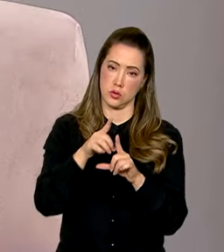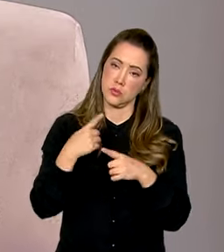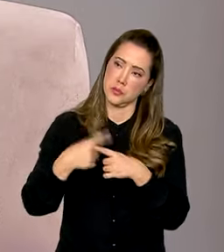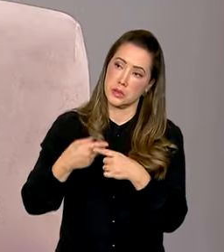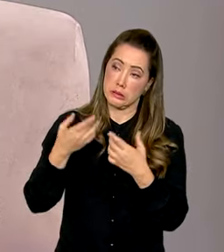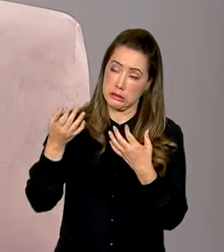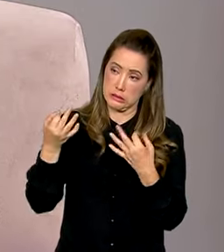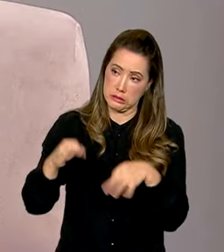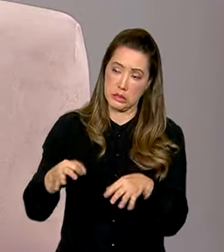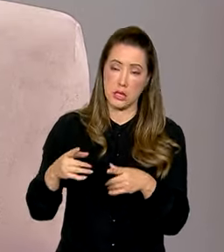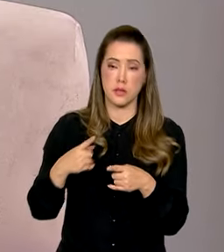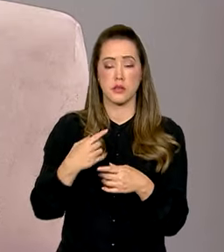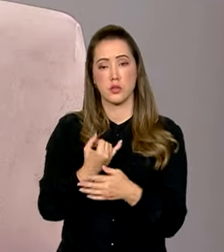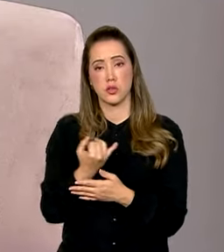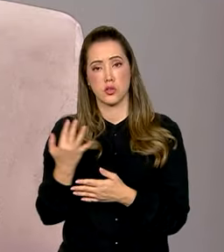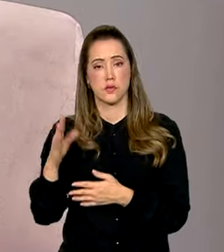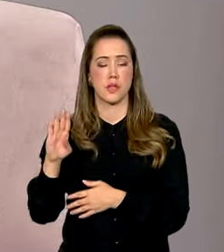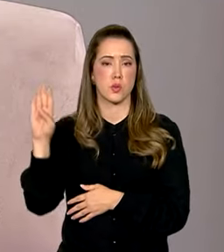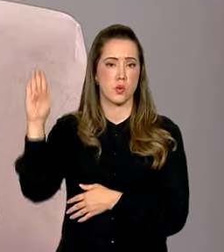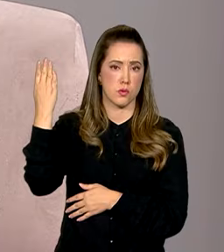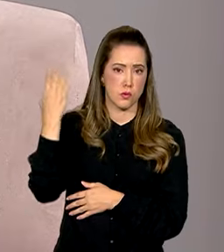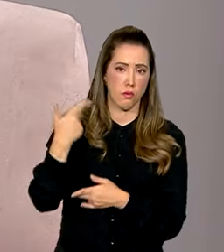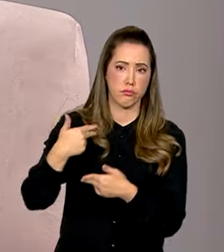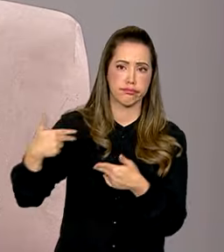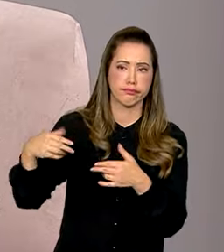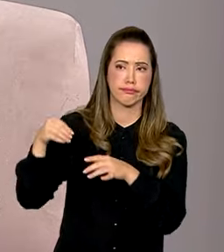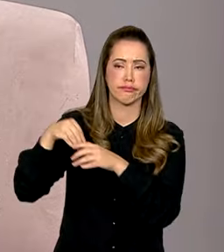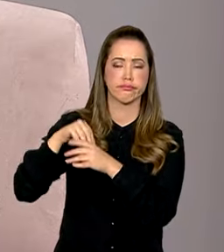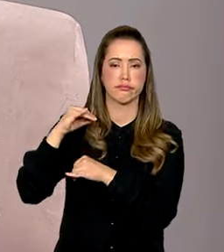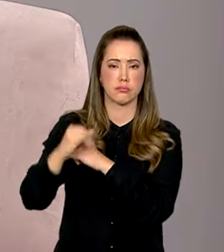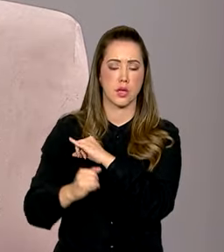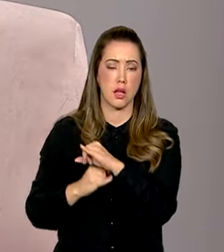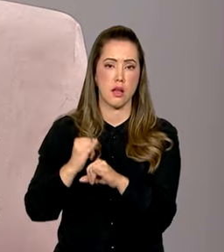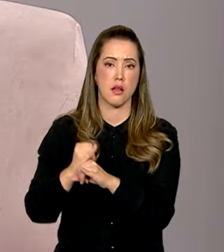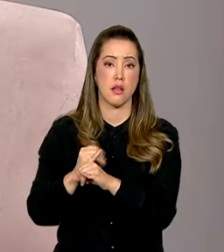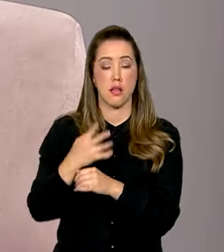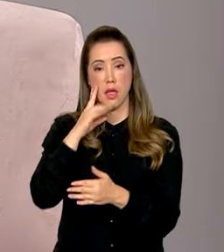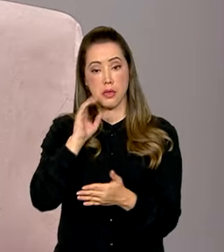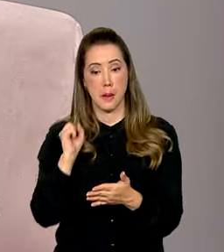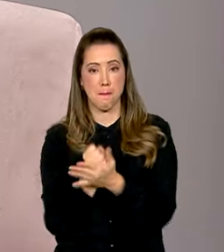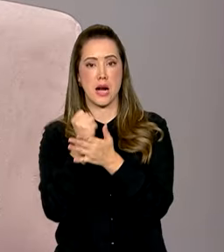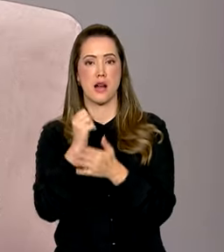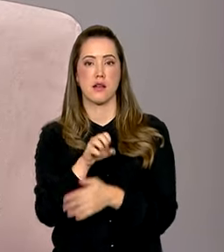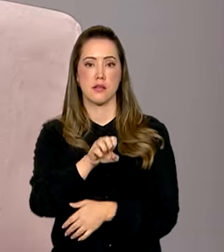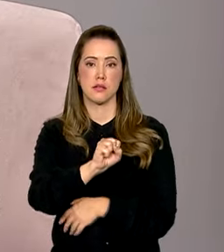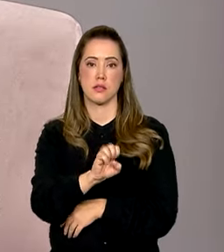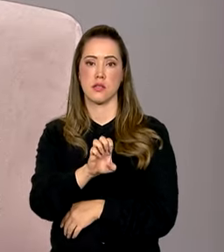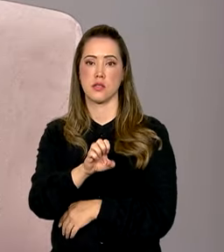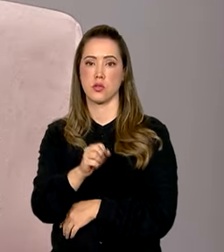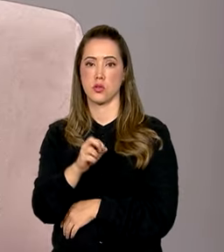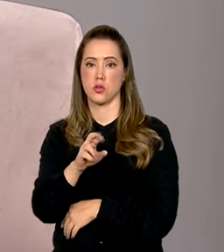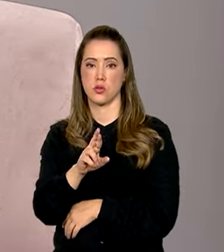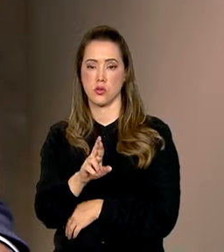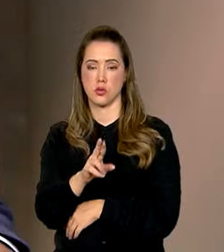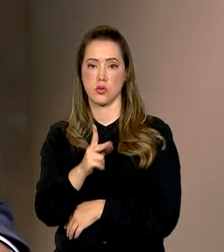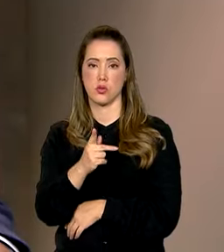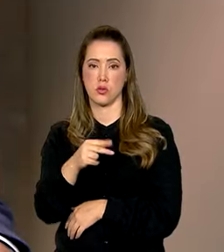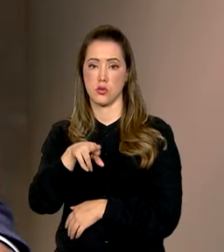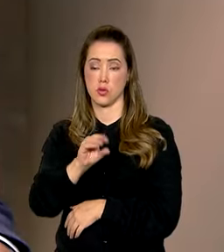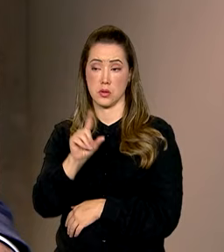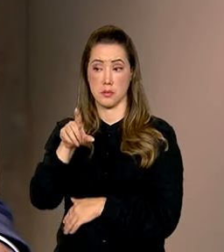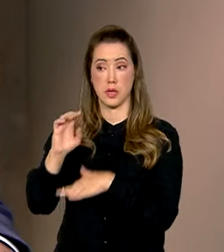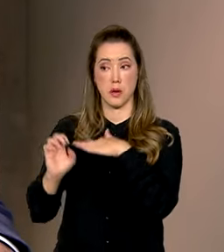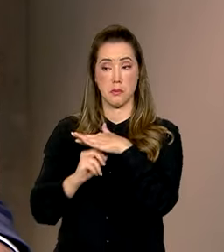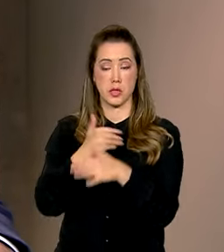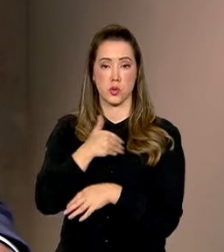porque infelizmente há muita fraude nessa área, ter a marca do SERPRO, uma empresa do governo